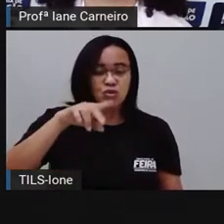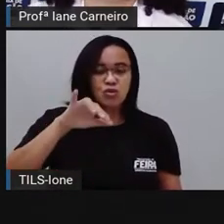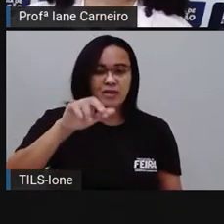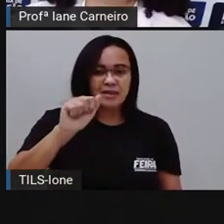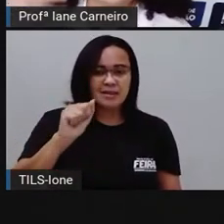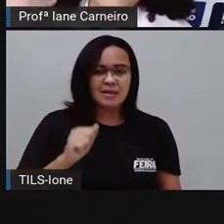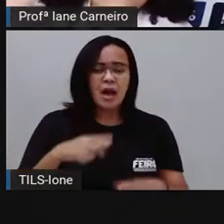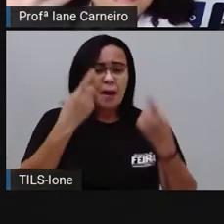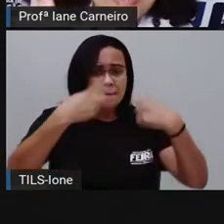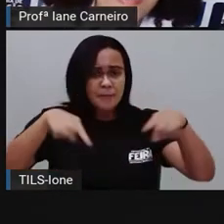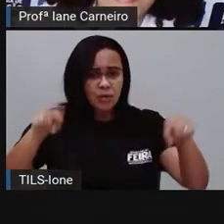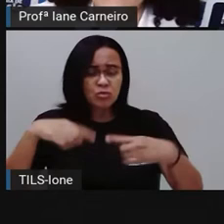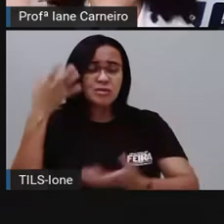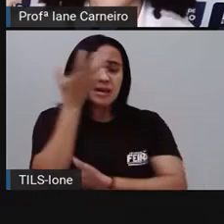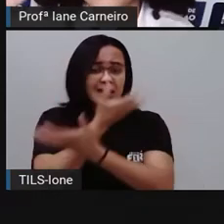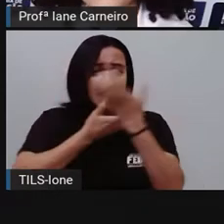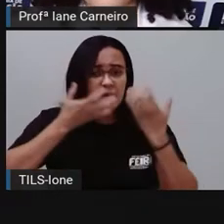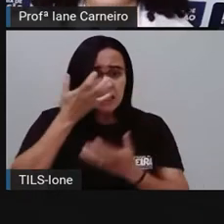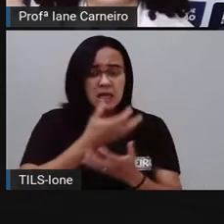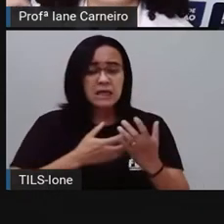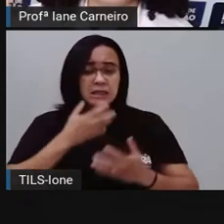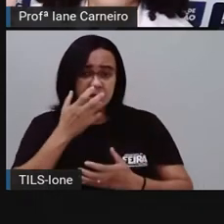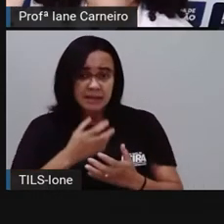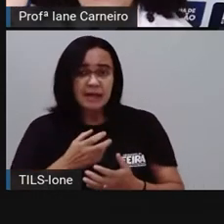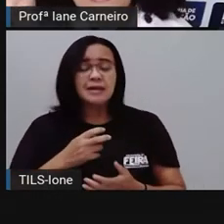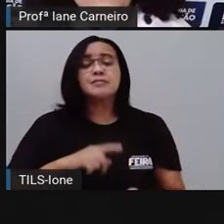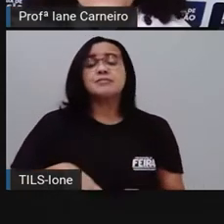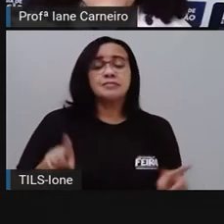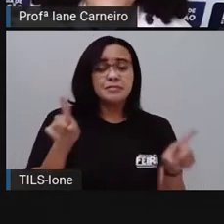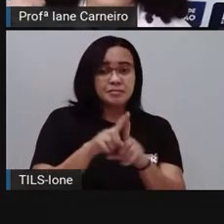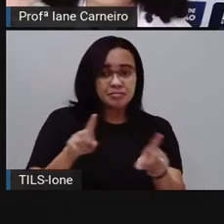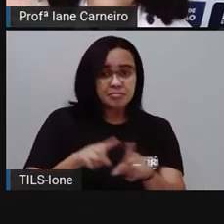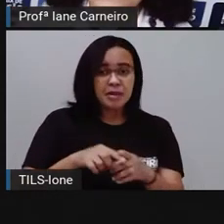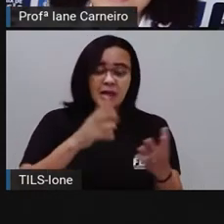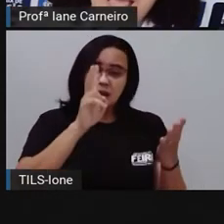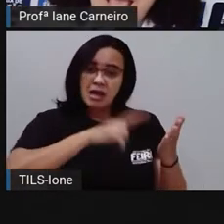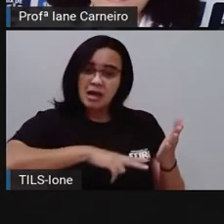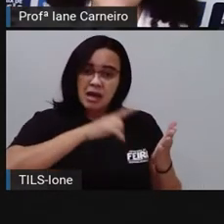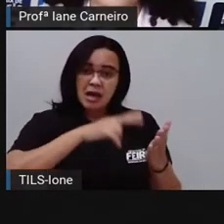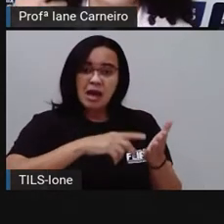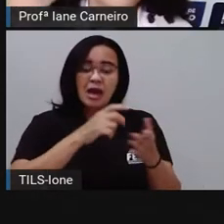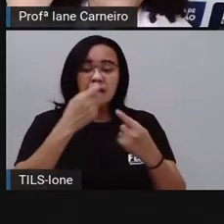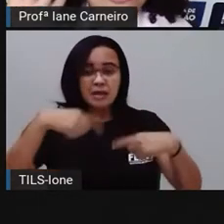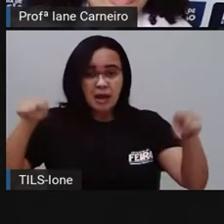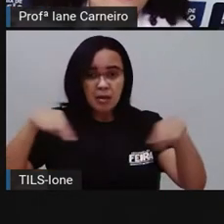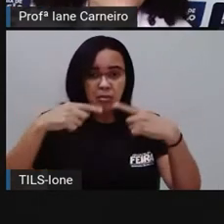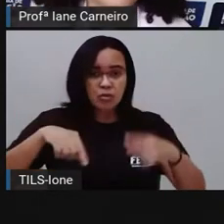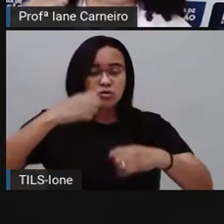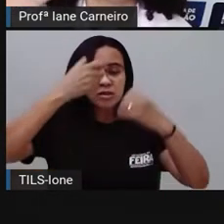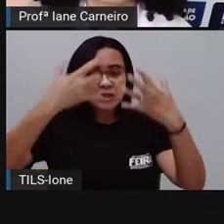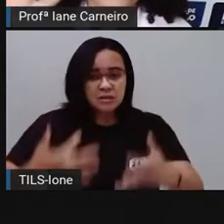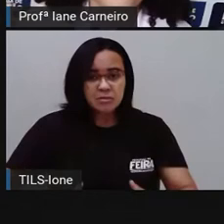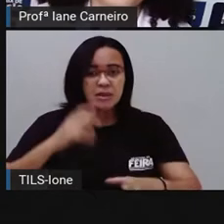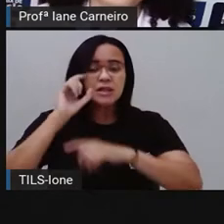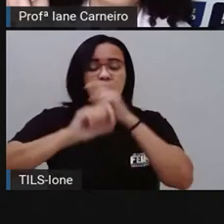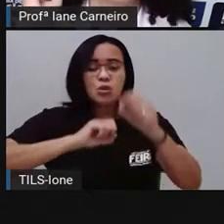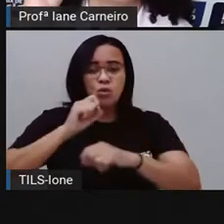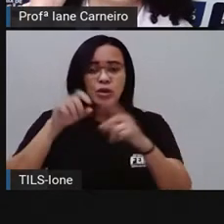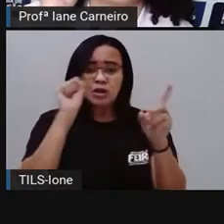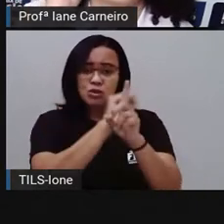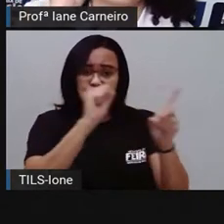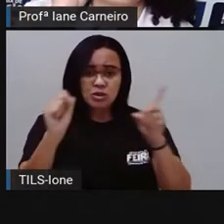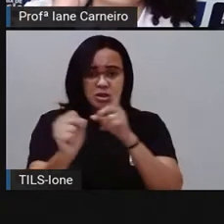Santana. Ele canta, né? Reggae. Né, e que falam sobre questões sociais, a luta de direitos dos povos,